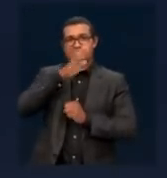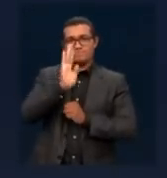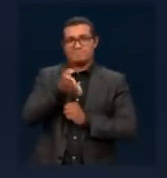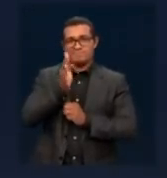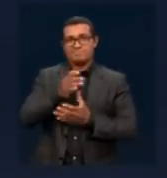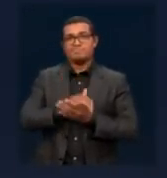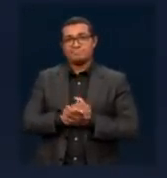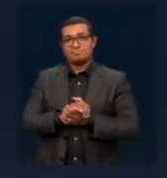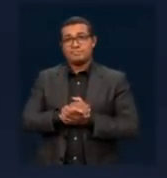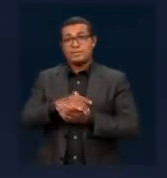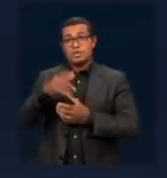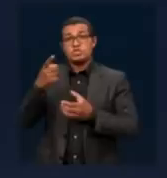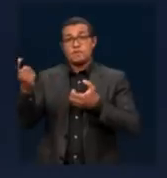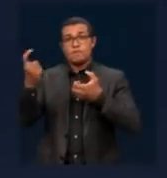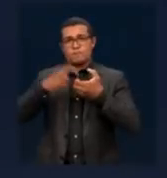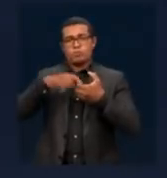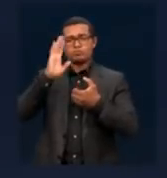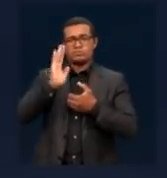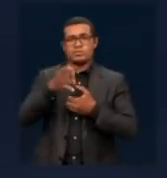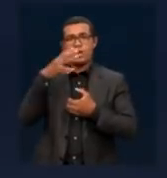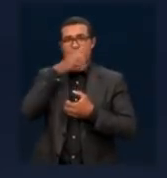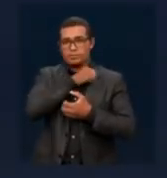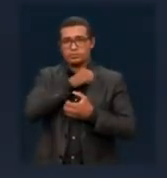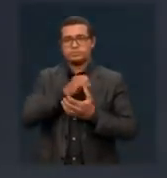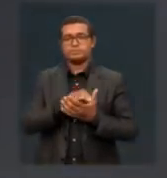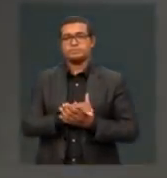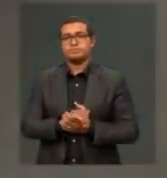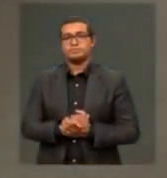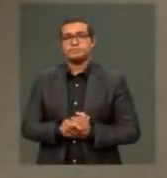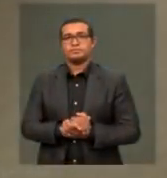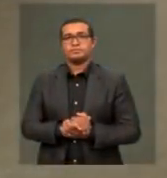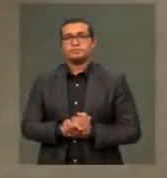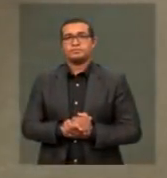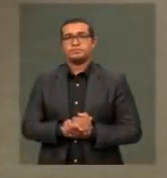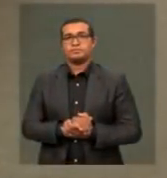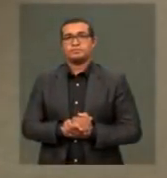último bloco a gente volta daqui a pouco até já